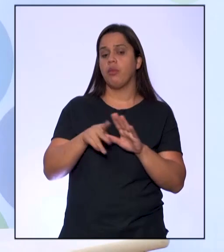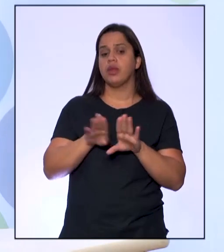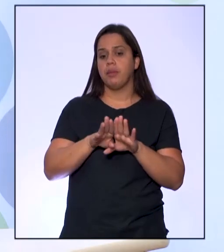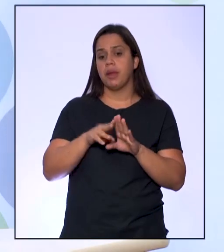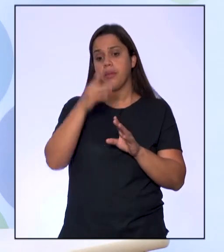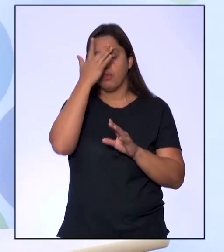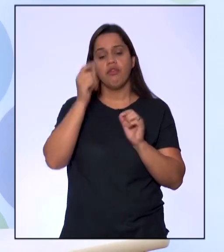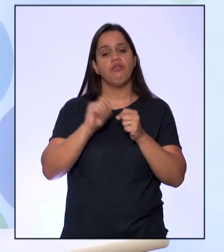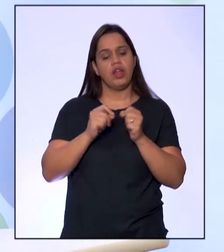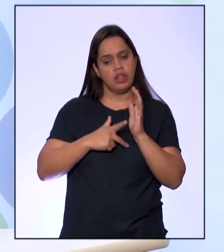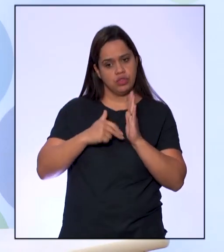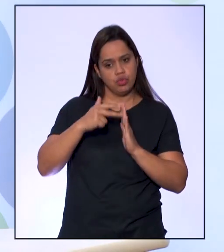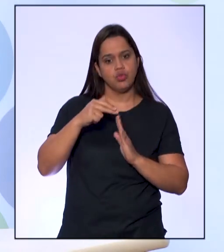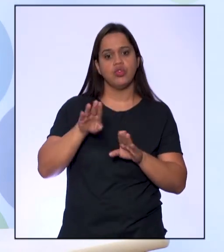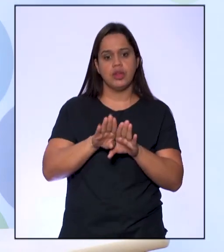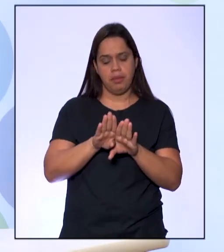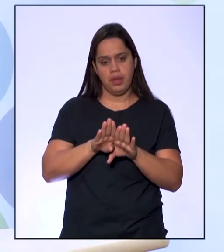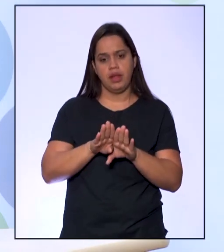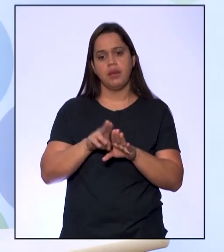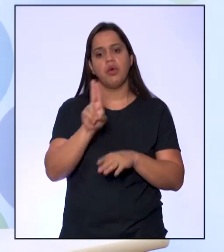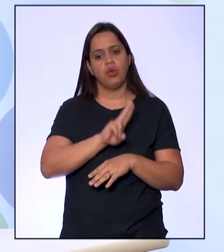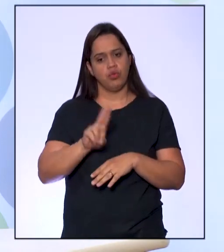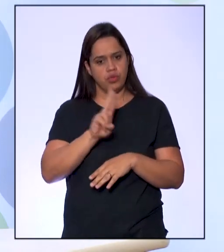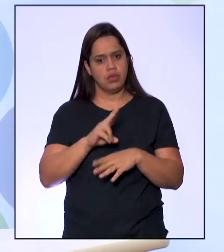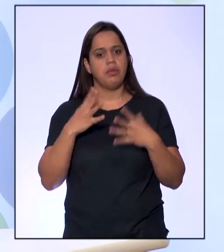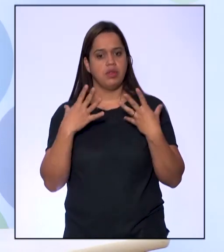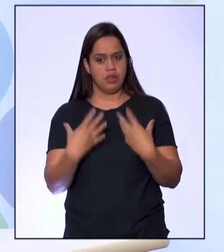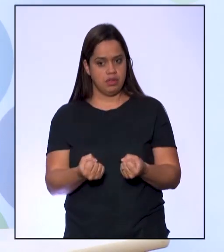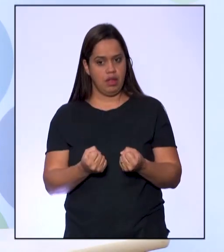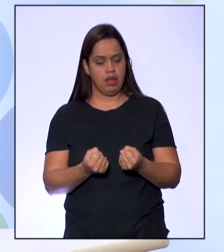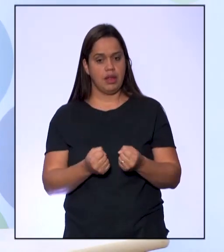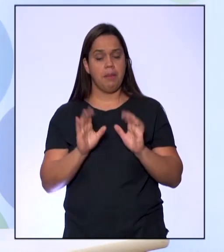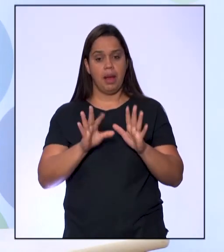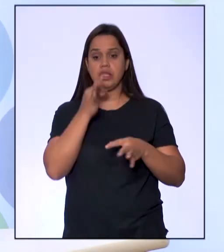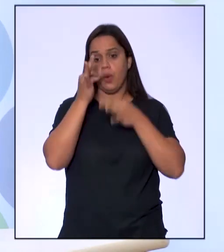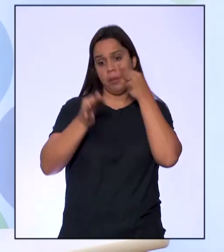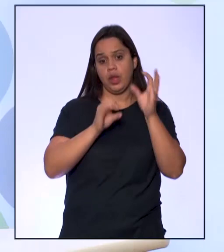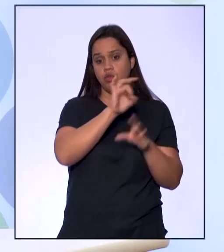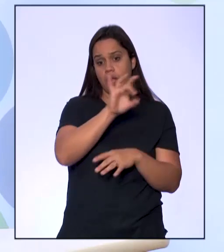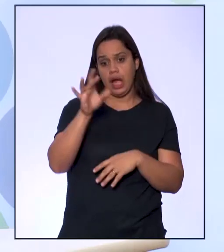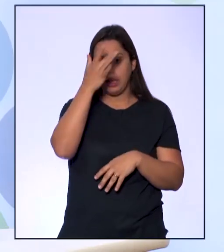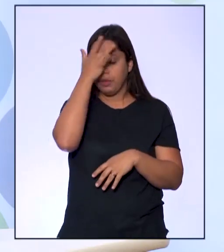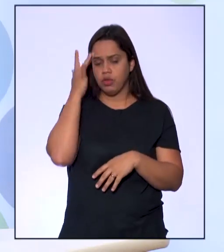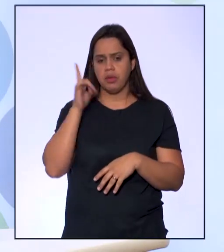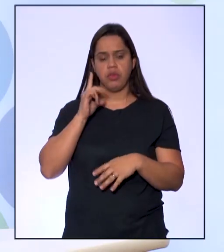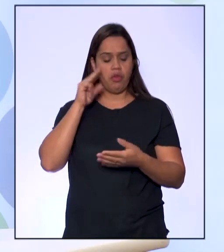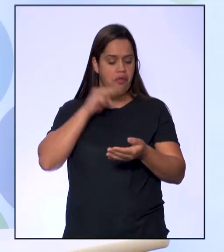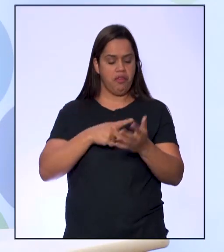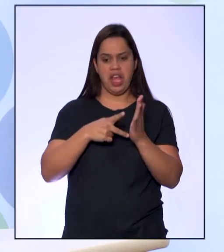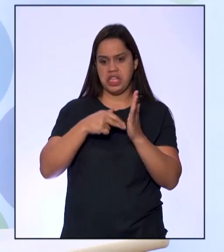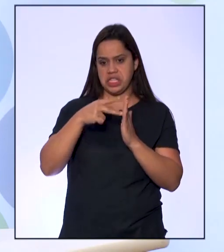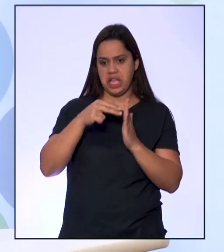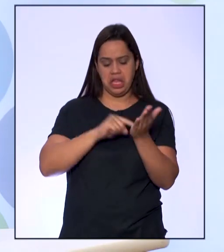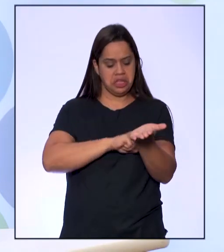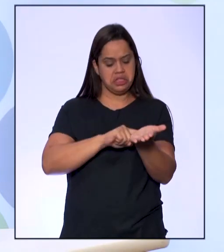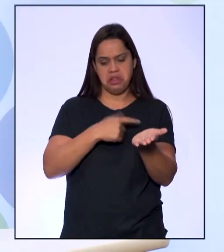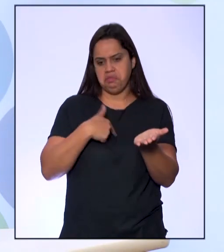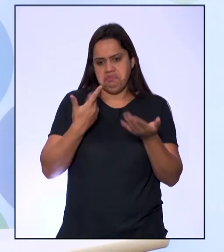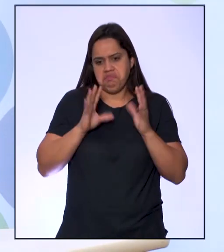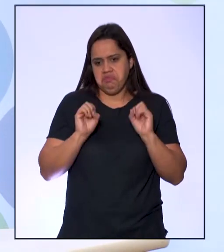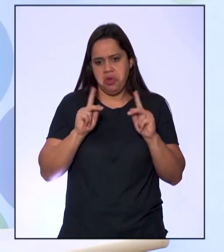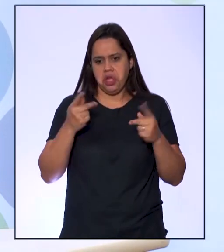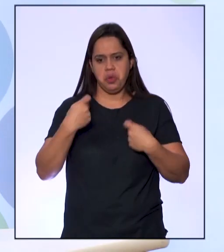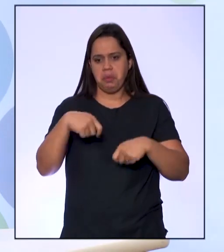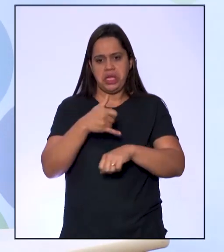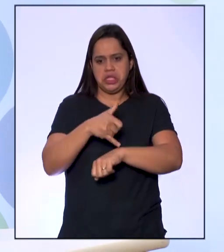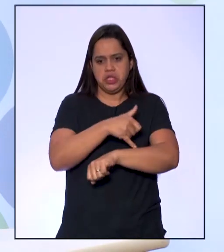a tatuagem, neste campo, ela também pode ser aceita, mas aí fica a opinião de cada um. Tem pessoas que não se incomodam com a cicatriz que tem, e tem outras que